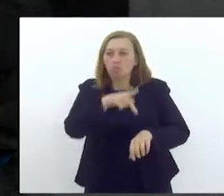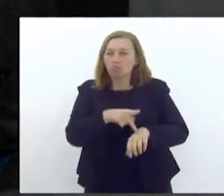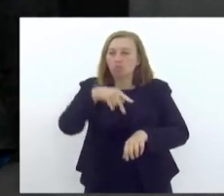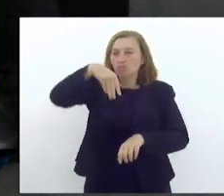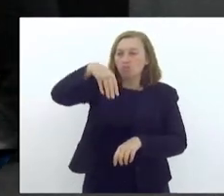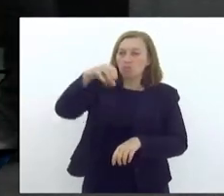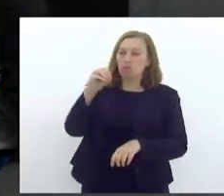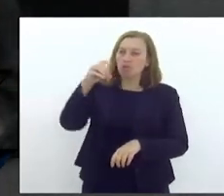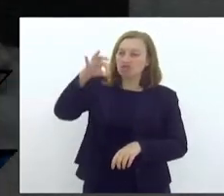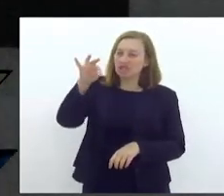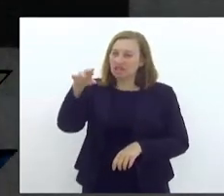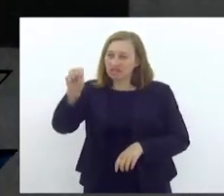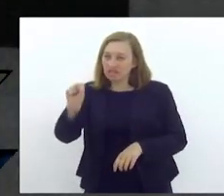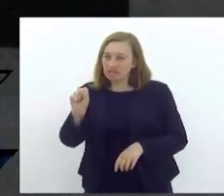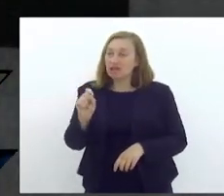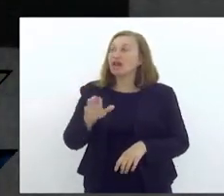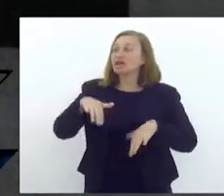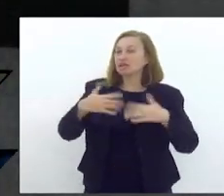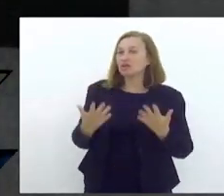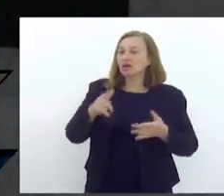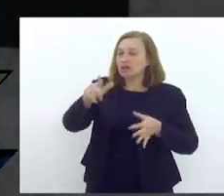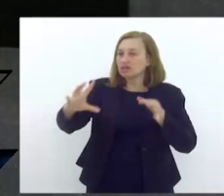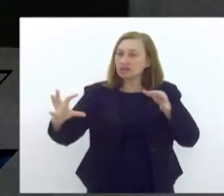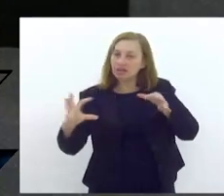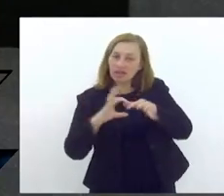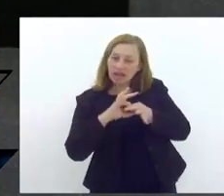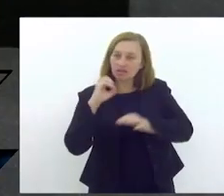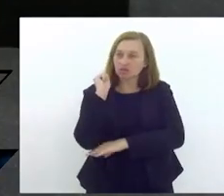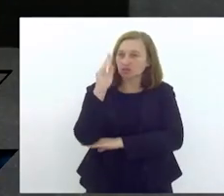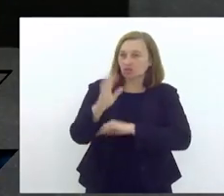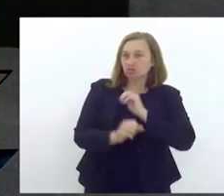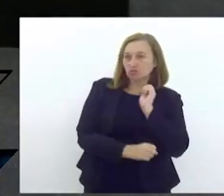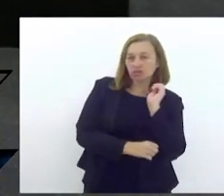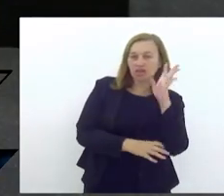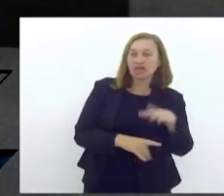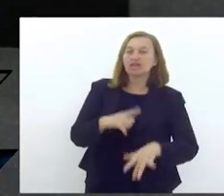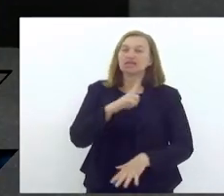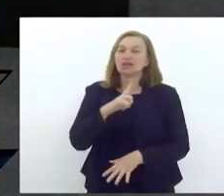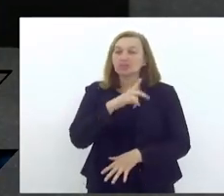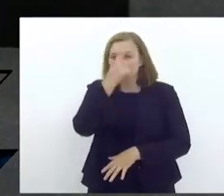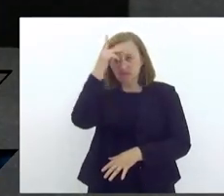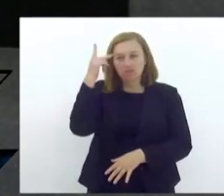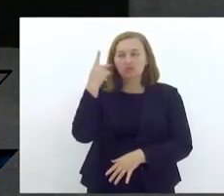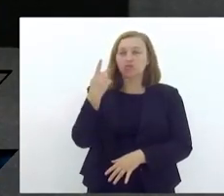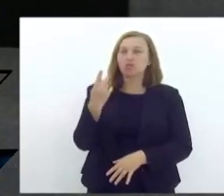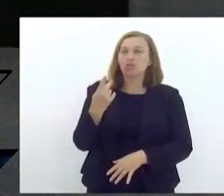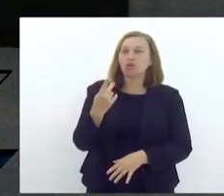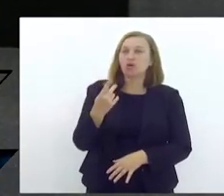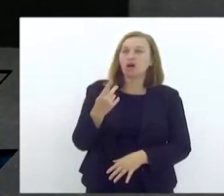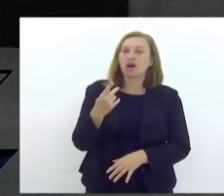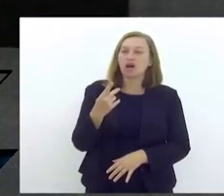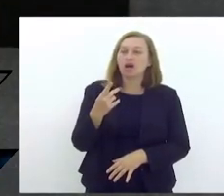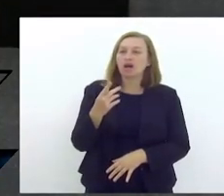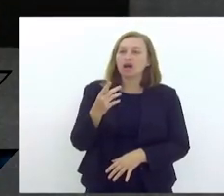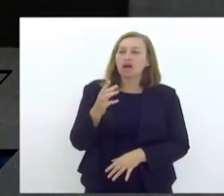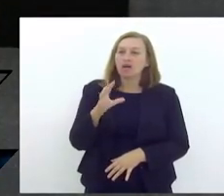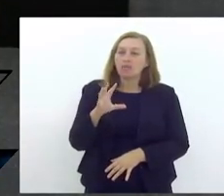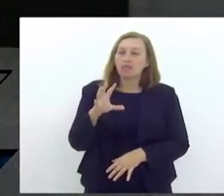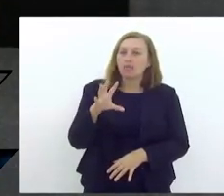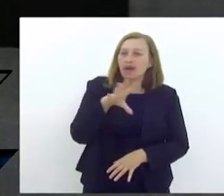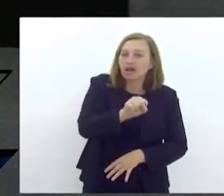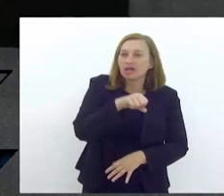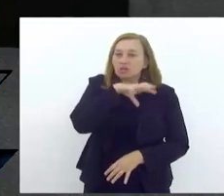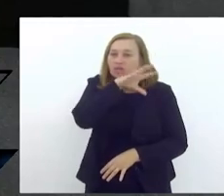eles são realmente Aliados na natureza quando tem alguém por exemplo um caçador clandestino alguma coisa assim